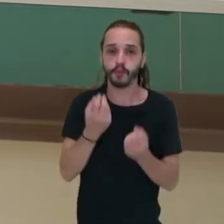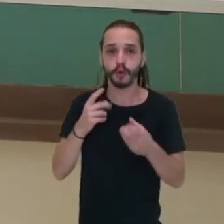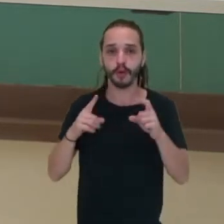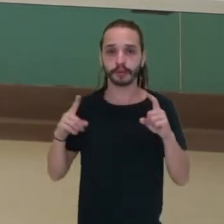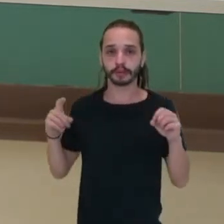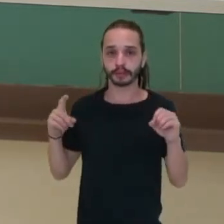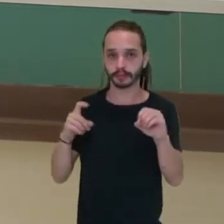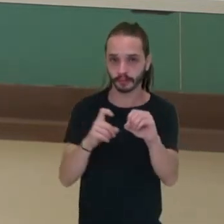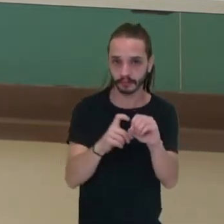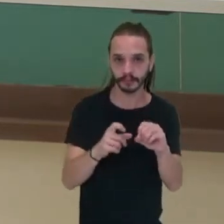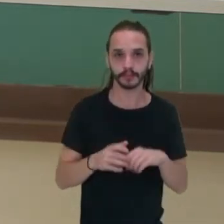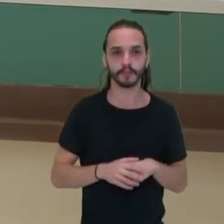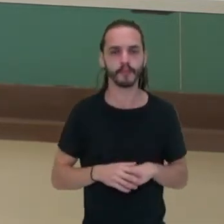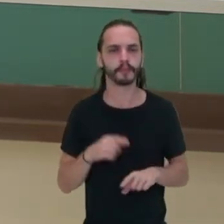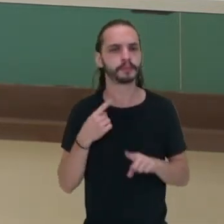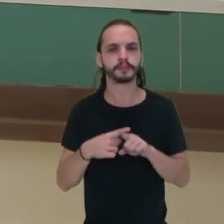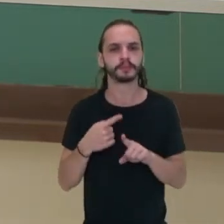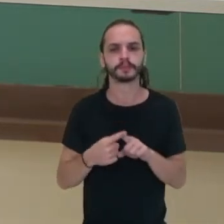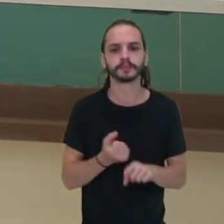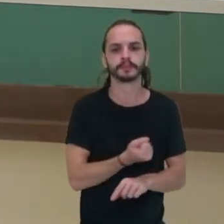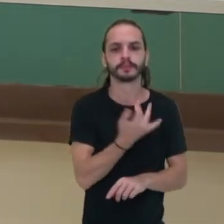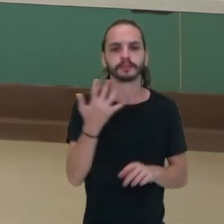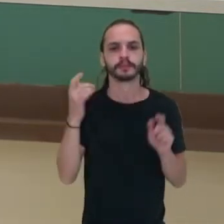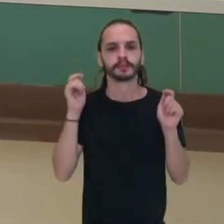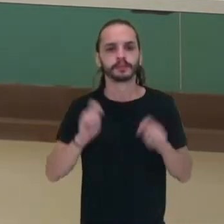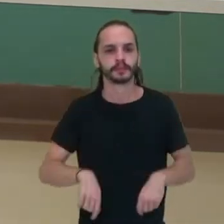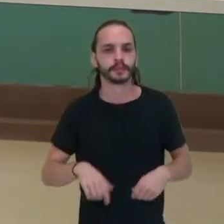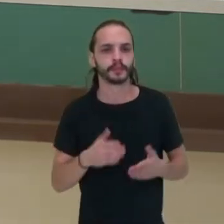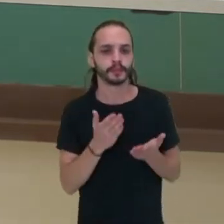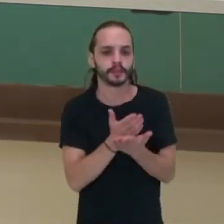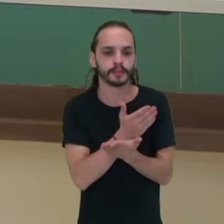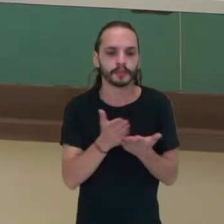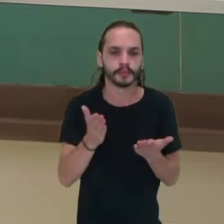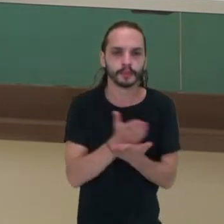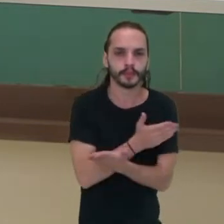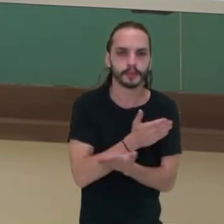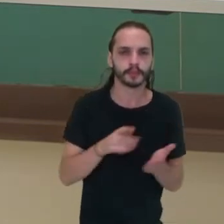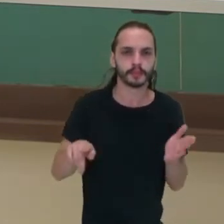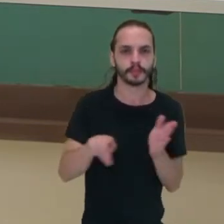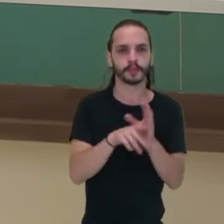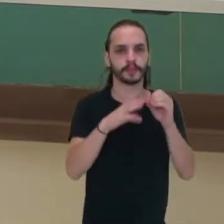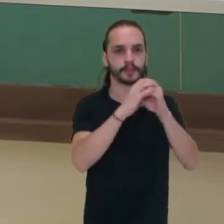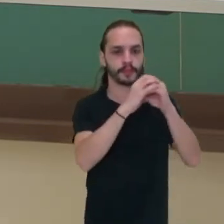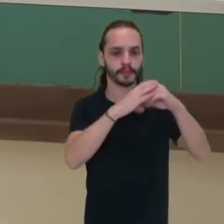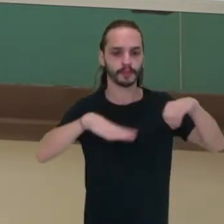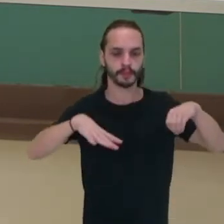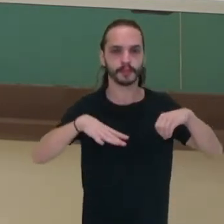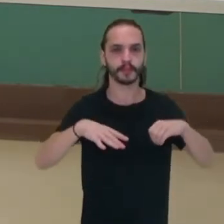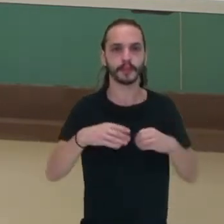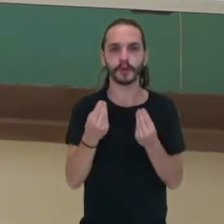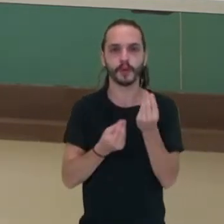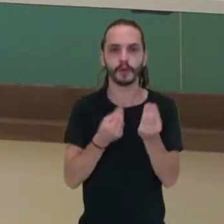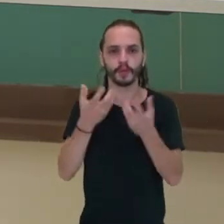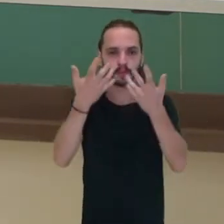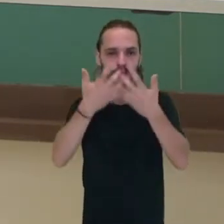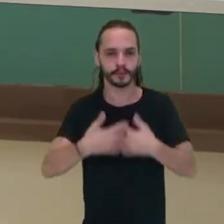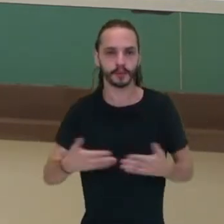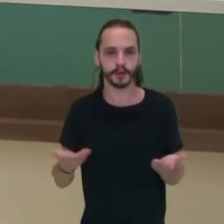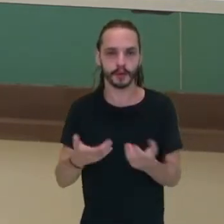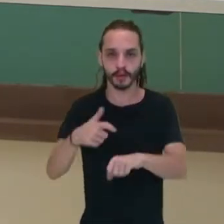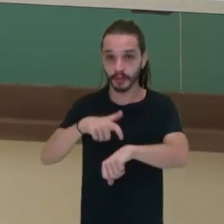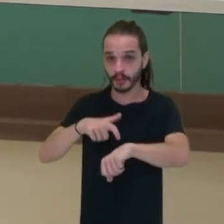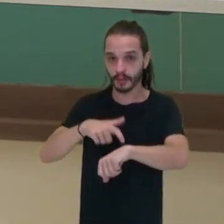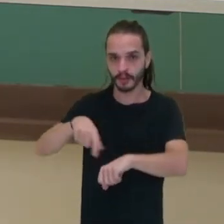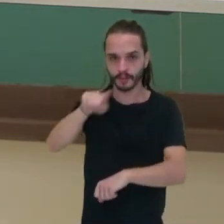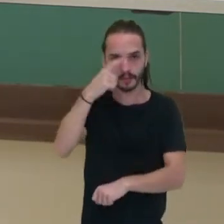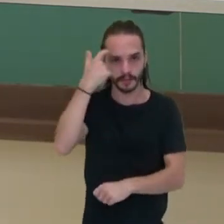por que em alguns casos a divisão é equacional e em outros casos a divisão é reducional. Aquele tempinho para você